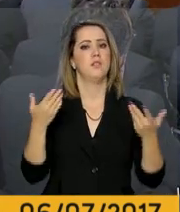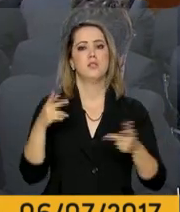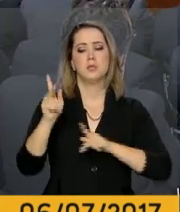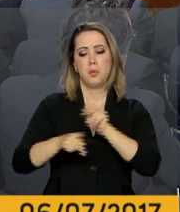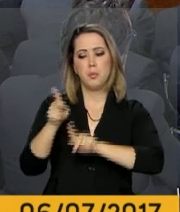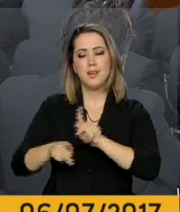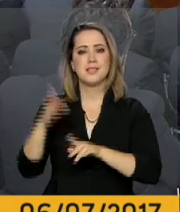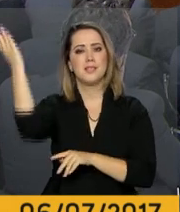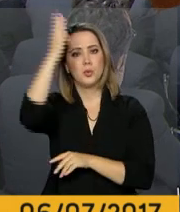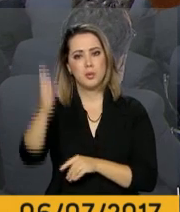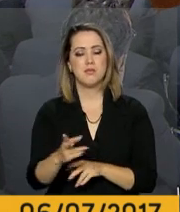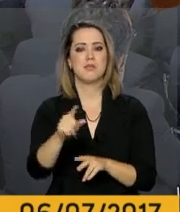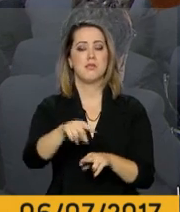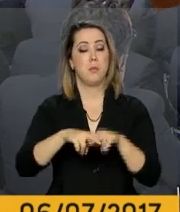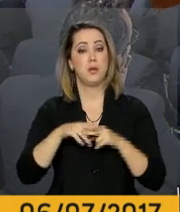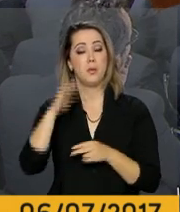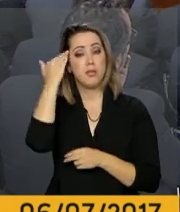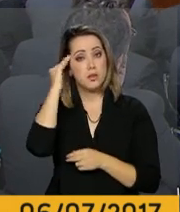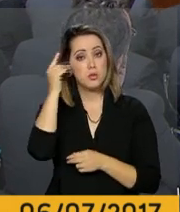brasileiro a convicção absoluta